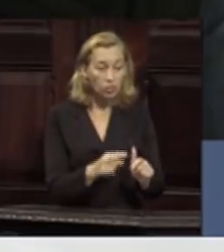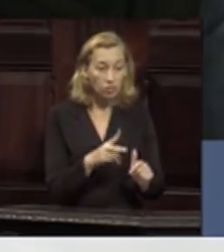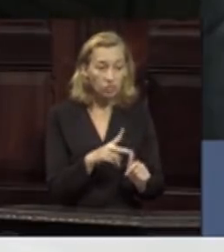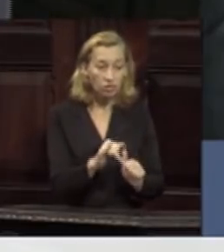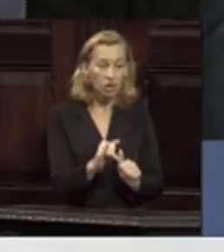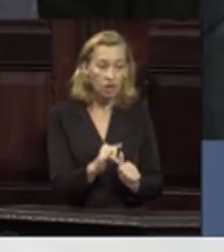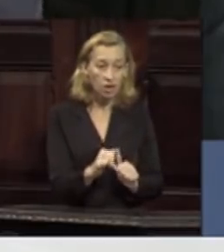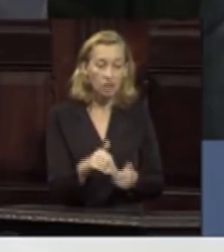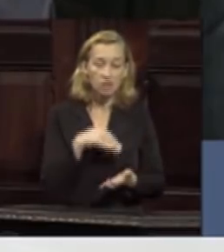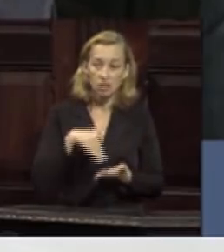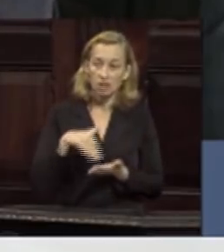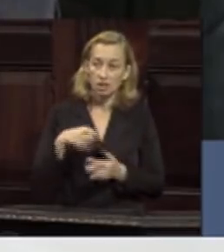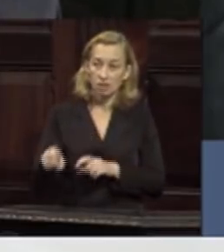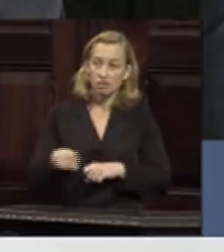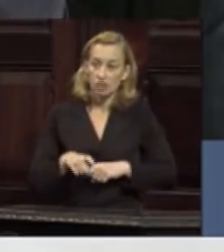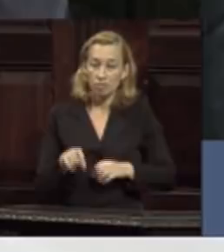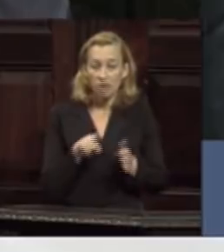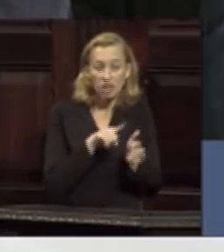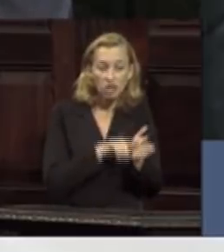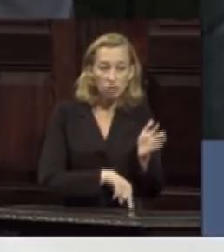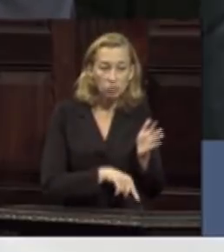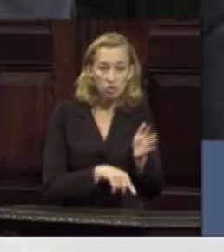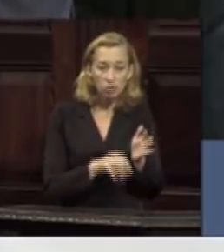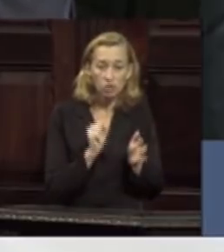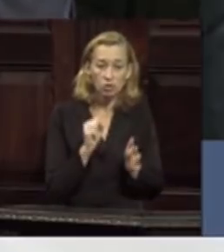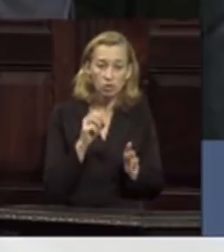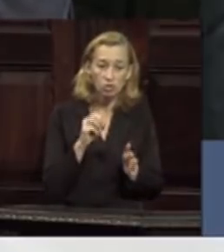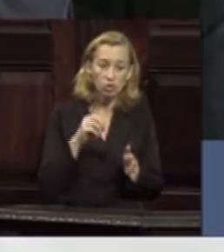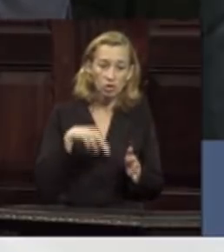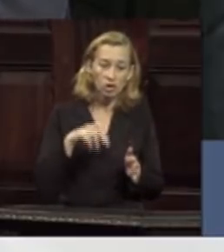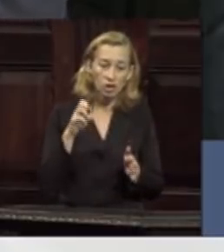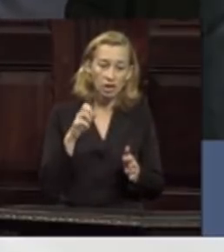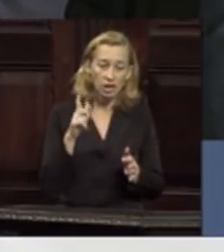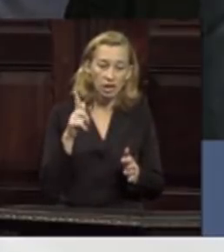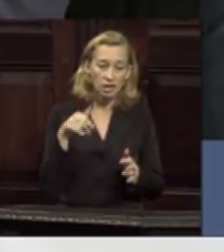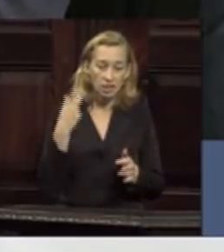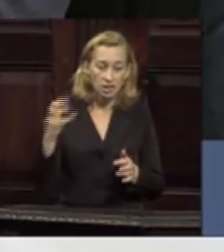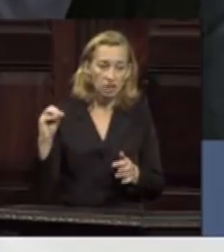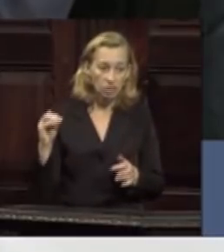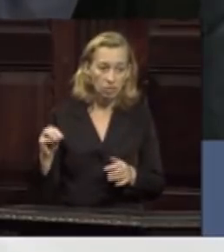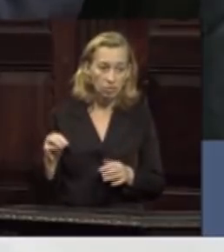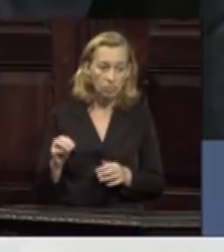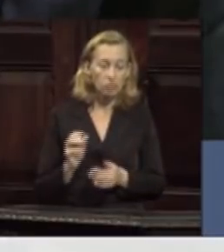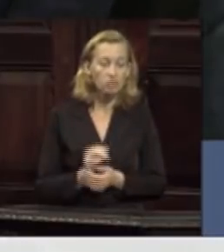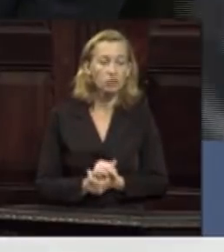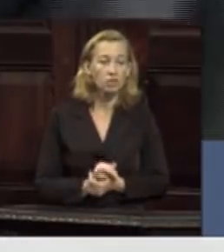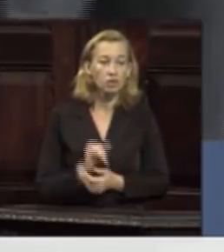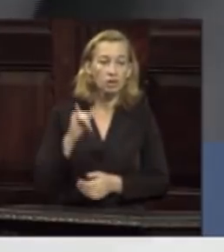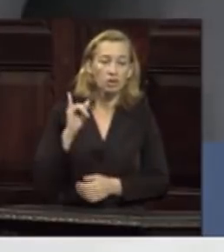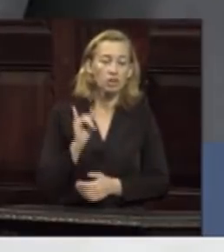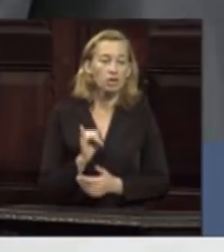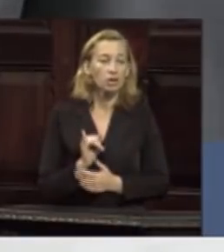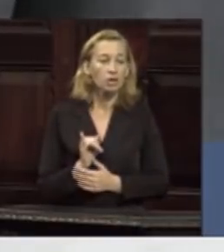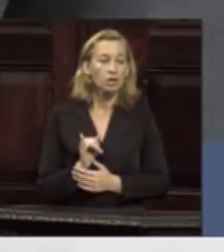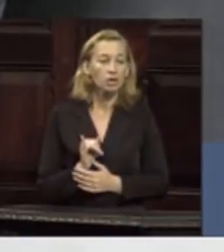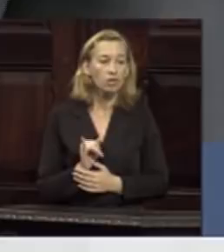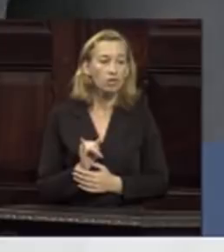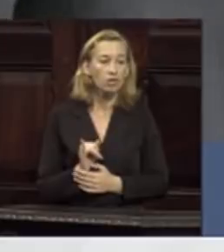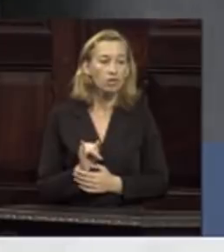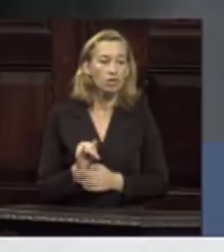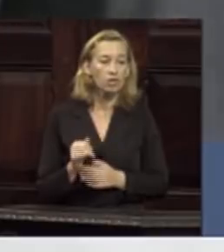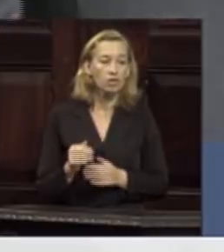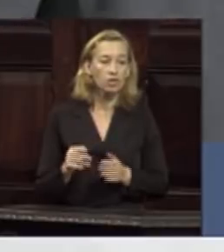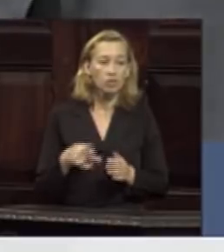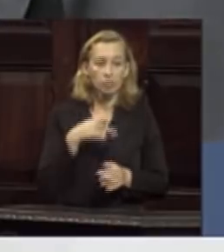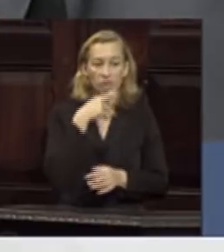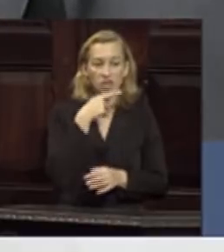para que haja redução da sonegação e aumento da arrecadação. Então, é que se desafiar sim, se estabelecer metas. O Partido dos